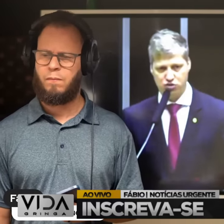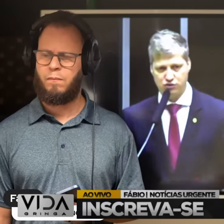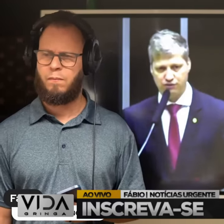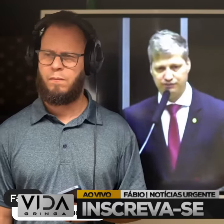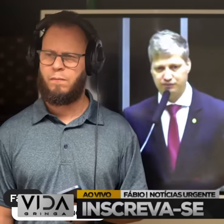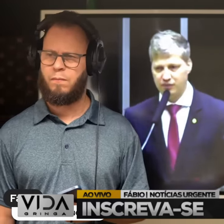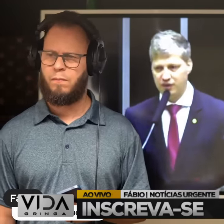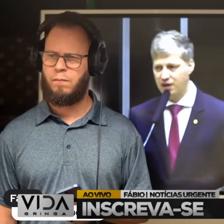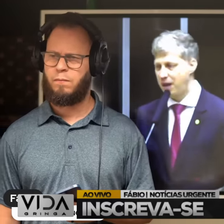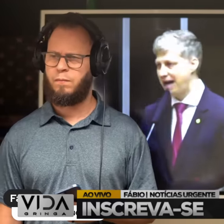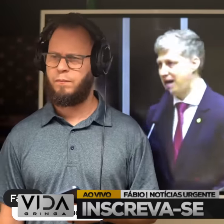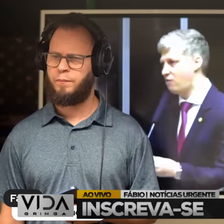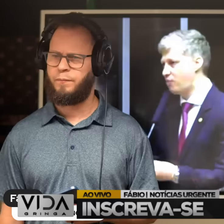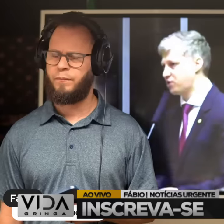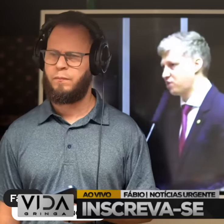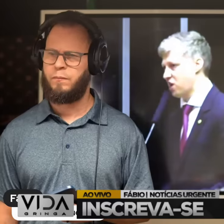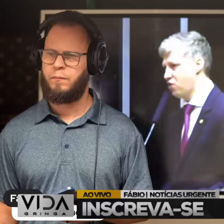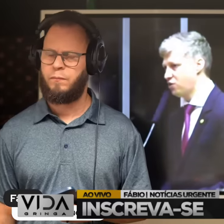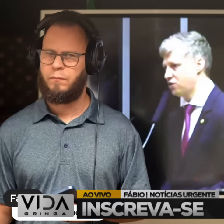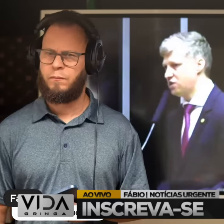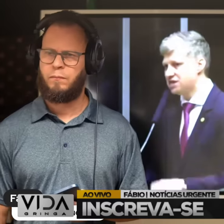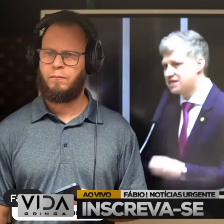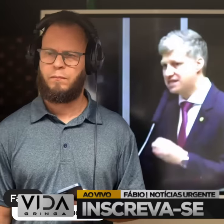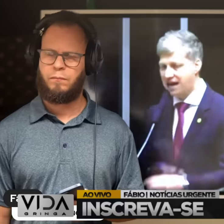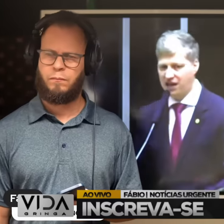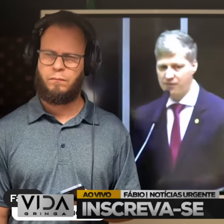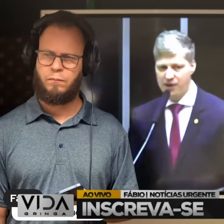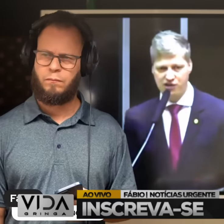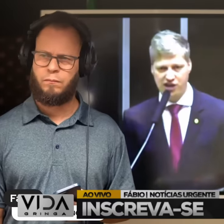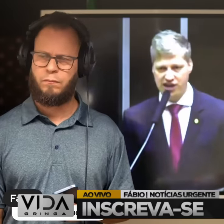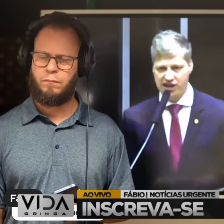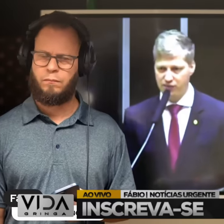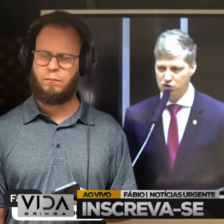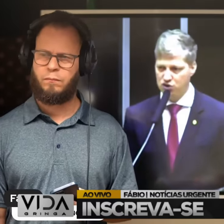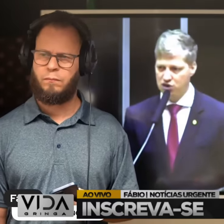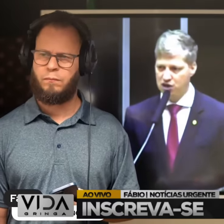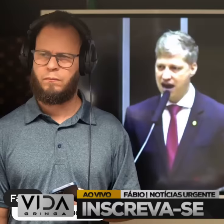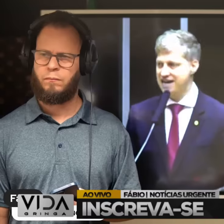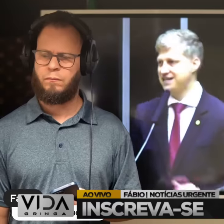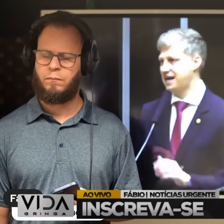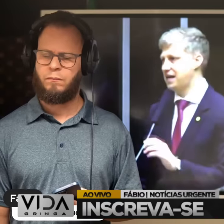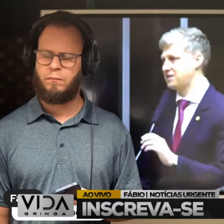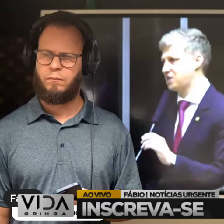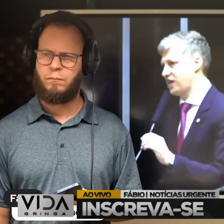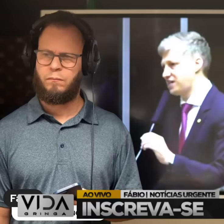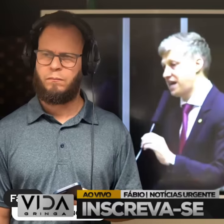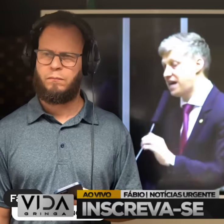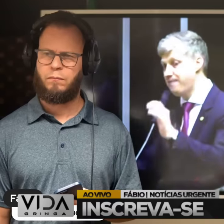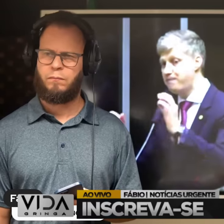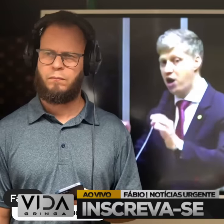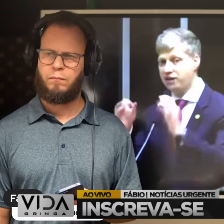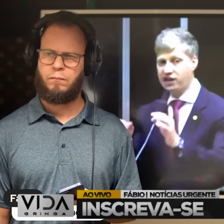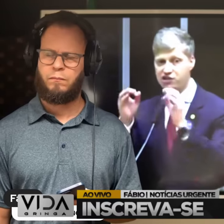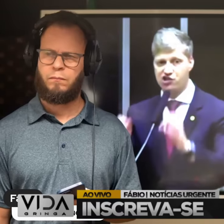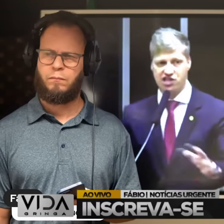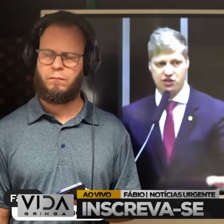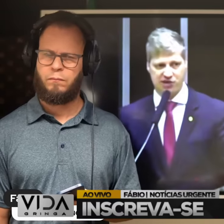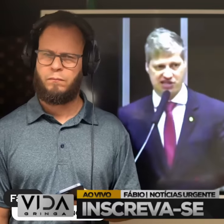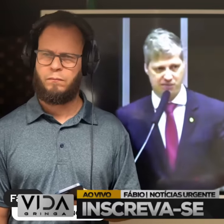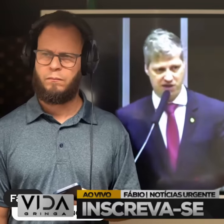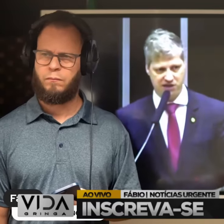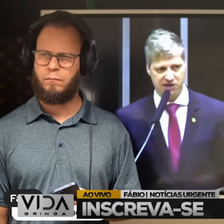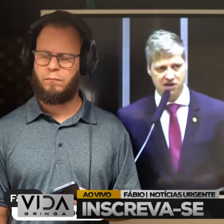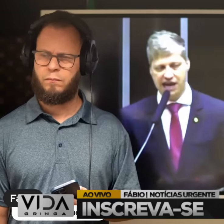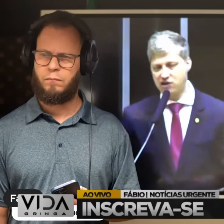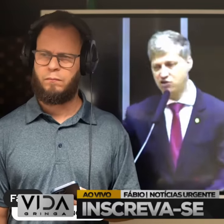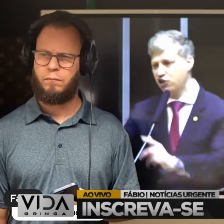previstos para a composição, certamente teremos a instalação desta importantíssima